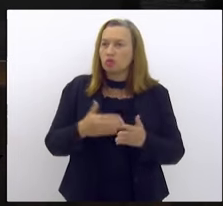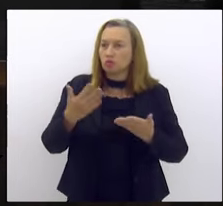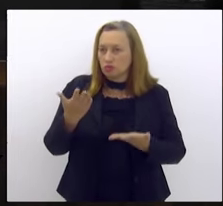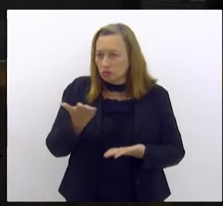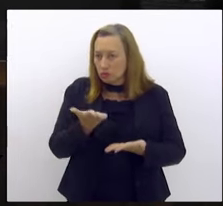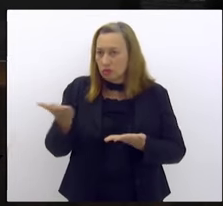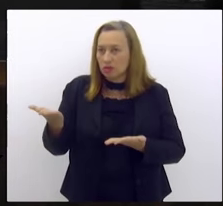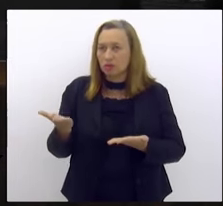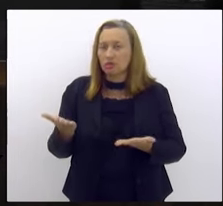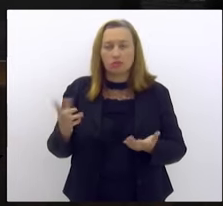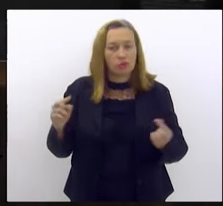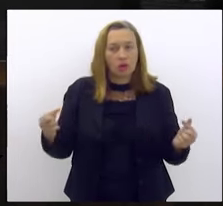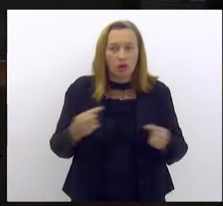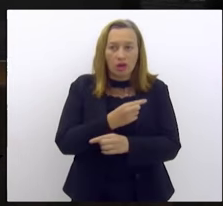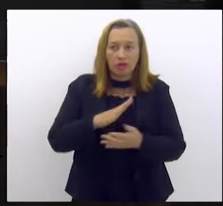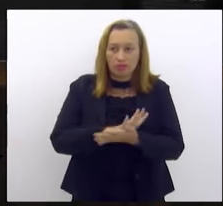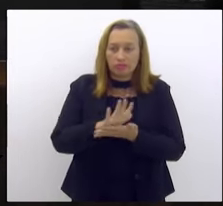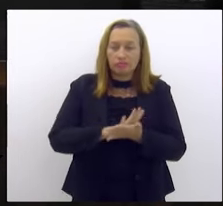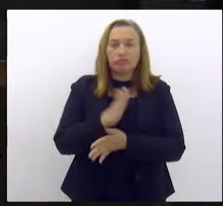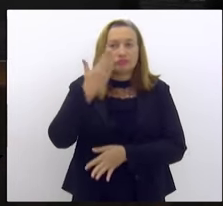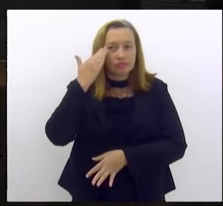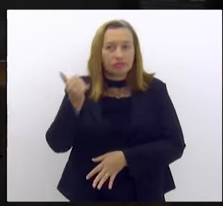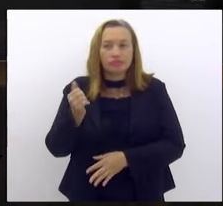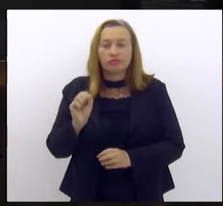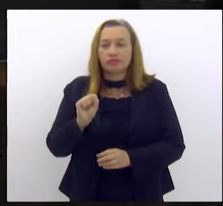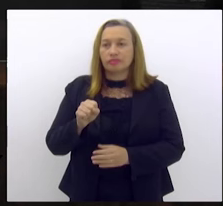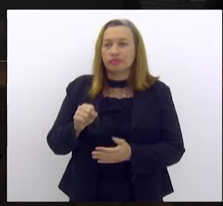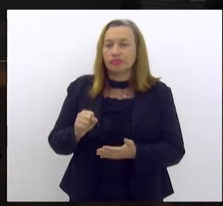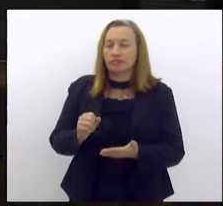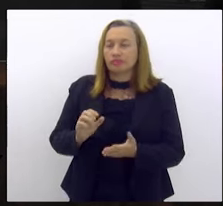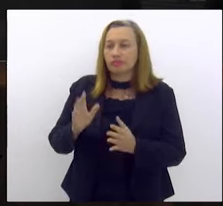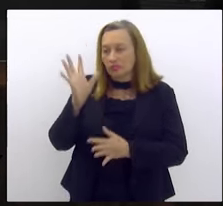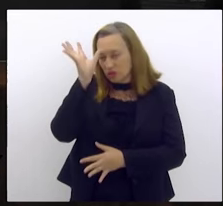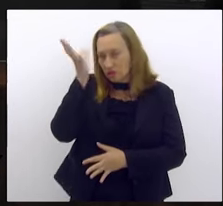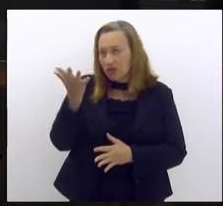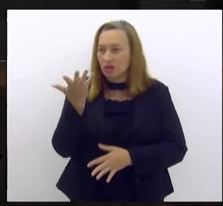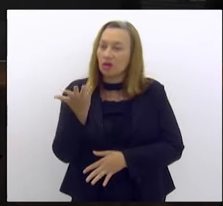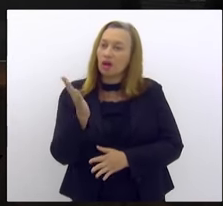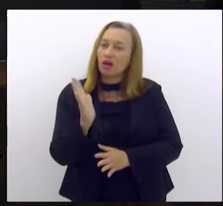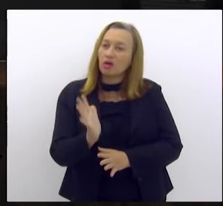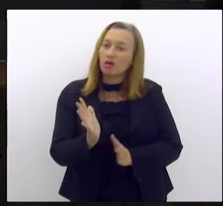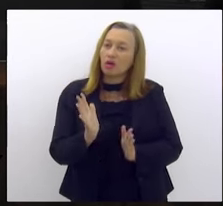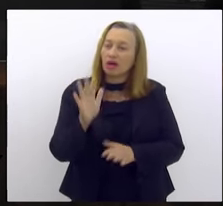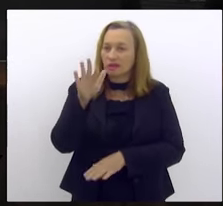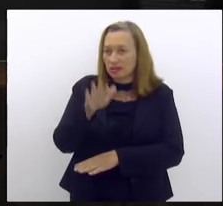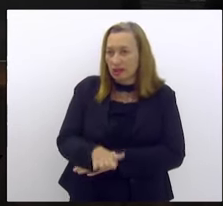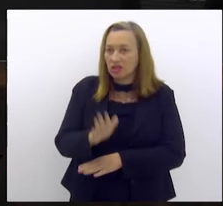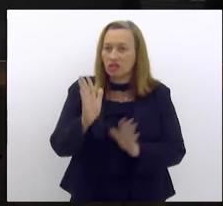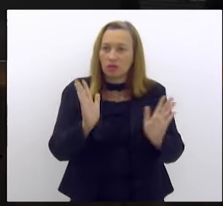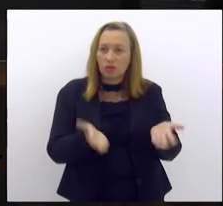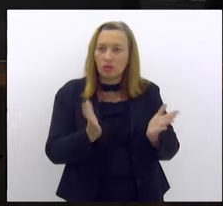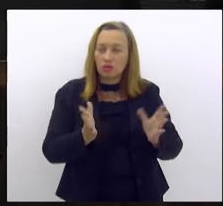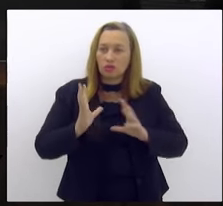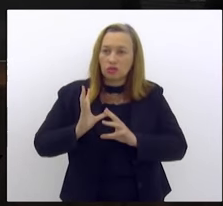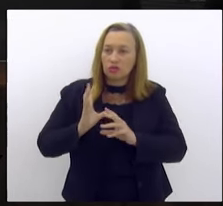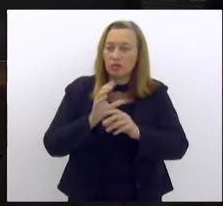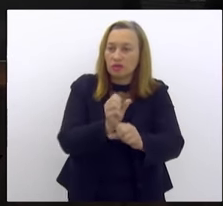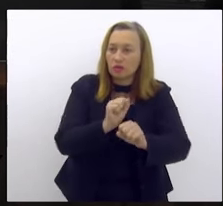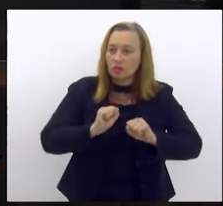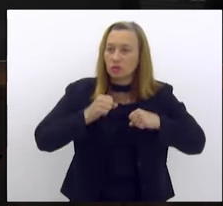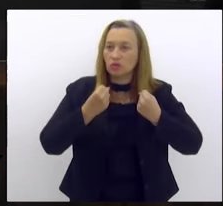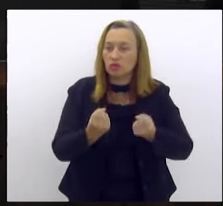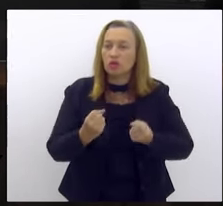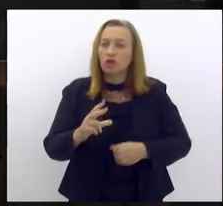ótimo. Não tem nada a ver, então, assim, pelo que a gente sabe, vai ser apreciado agora à tarde, se Deus quiser, eu acho, nesse somatório de esforço, eu acho que os